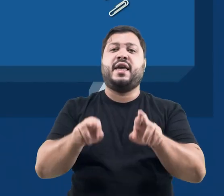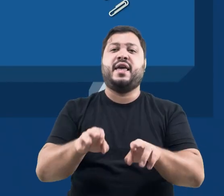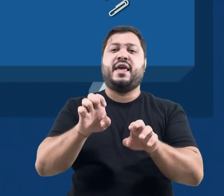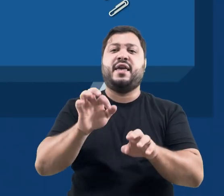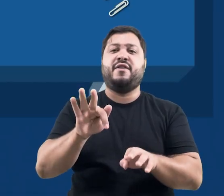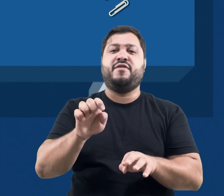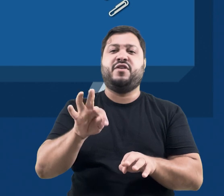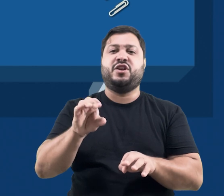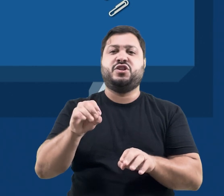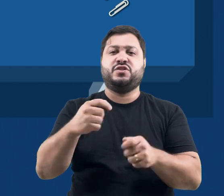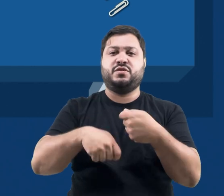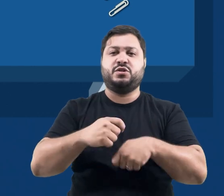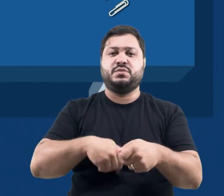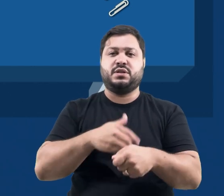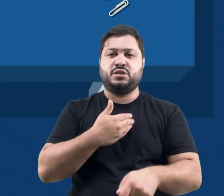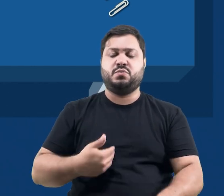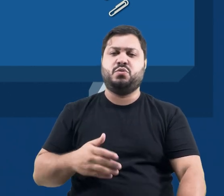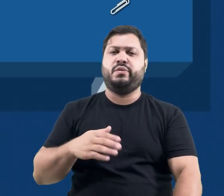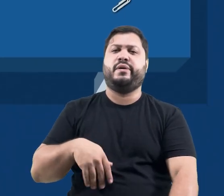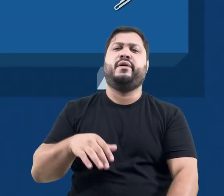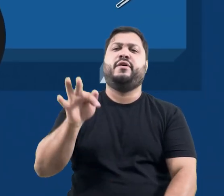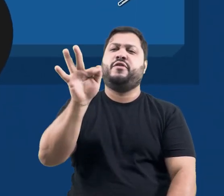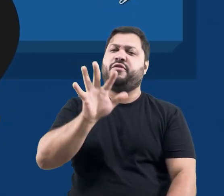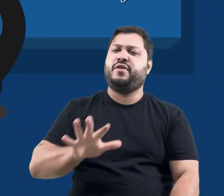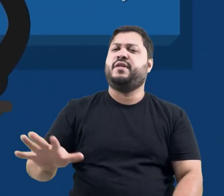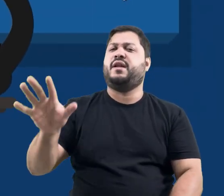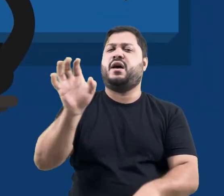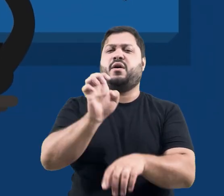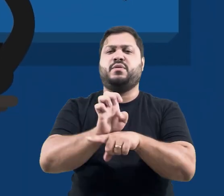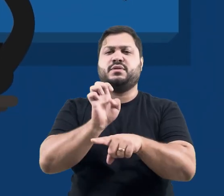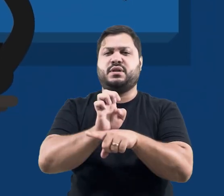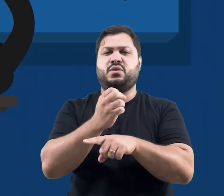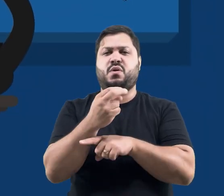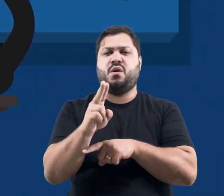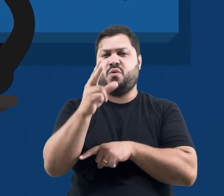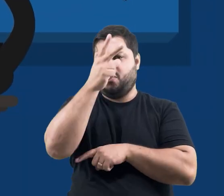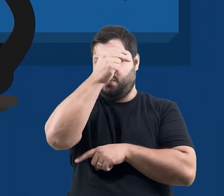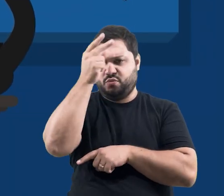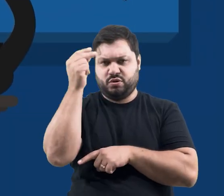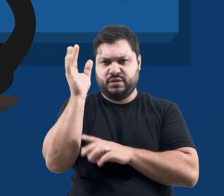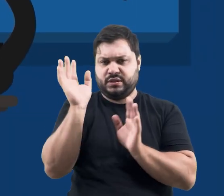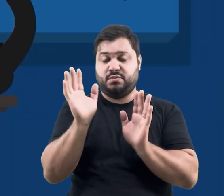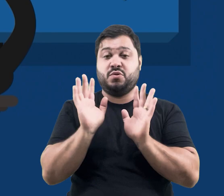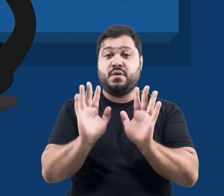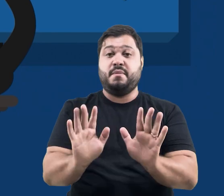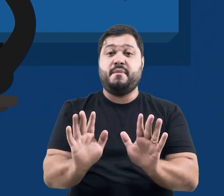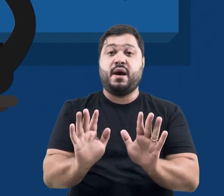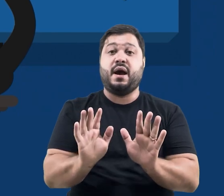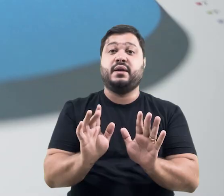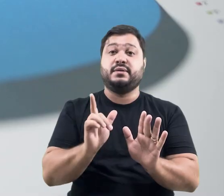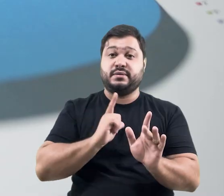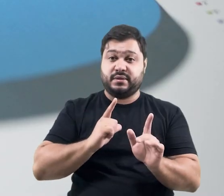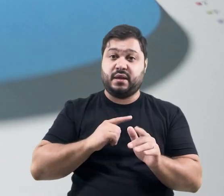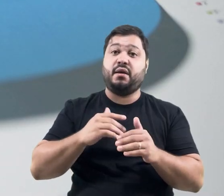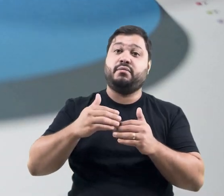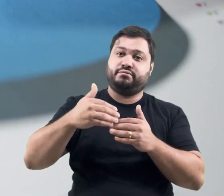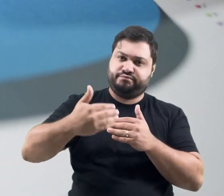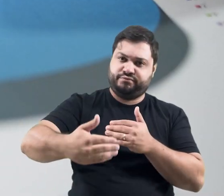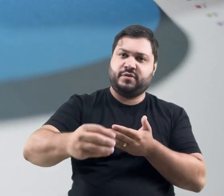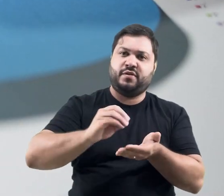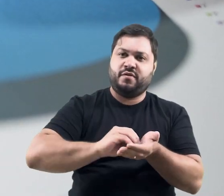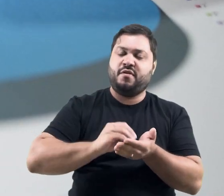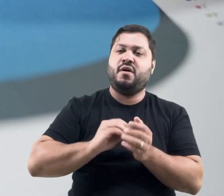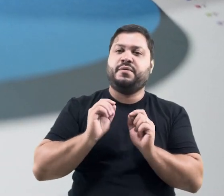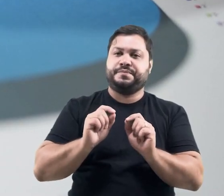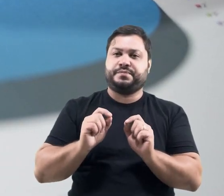se torna do quadro efetivo da administração pública, seja na esfera federal, estadual ou municipal. Só que ainda há